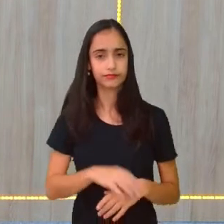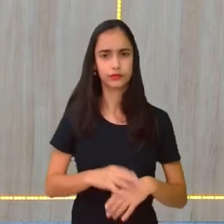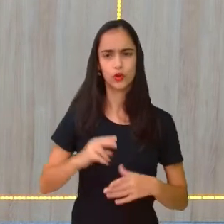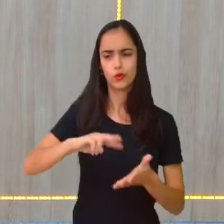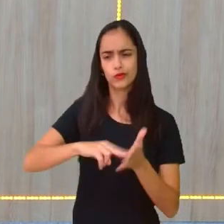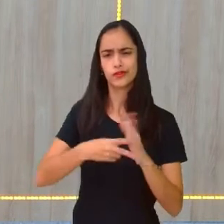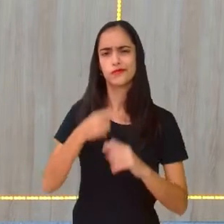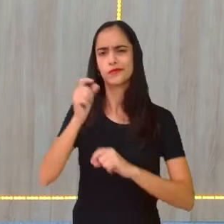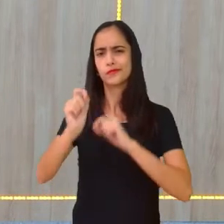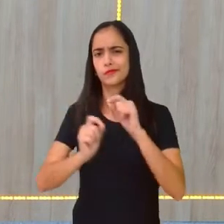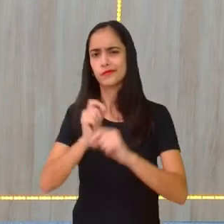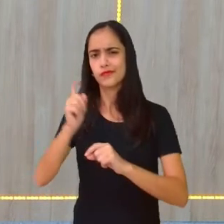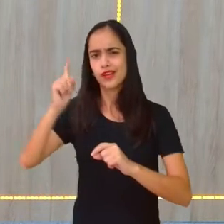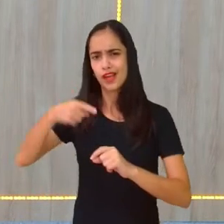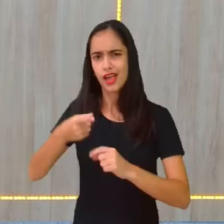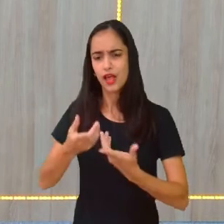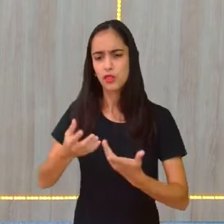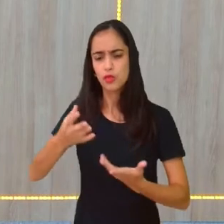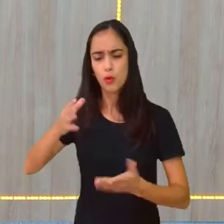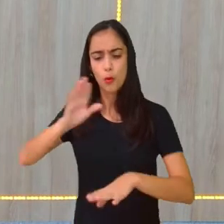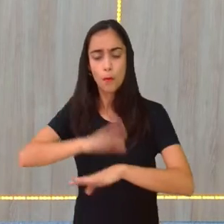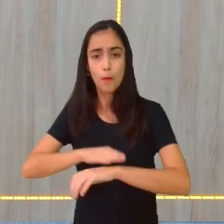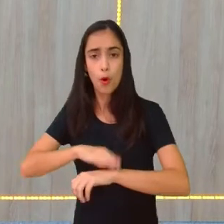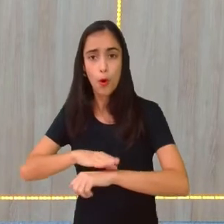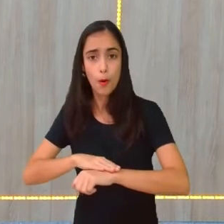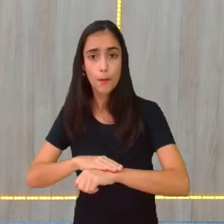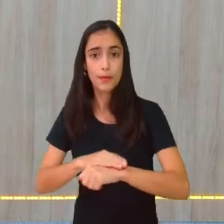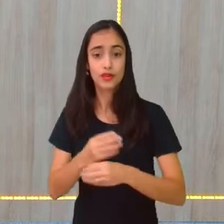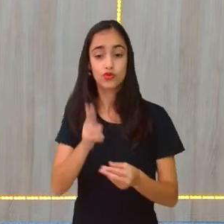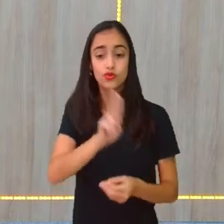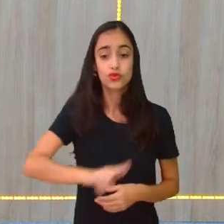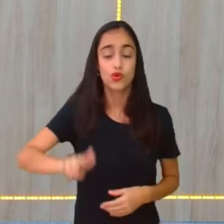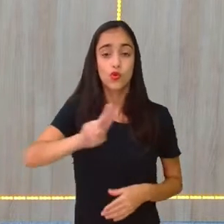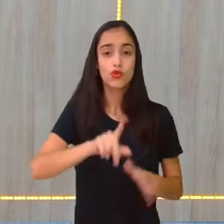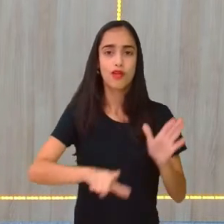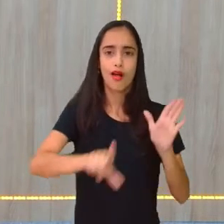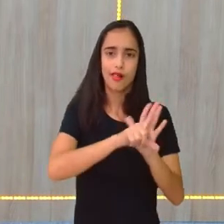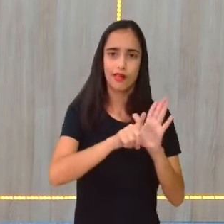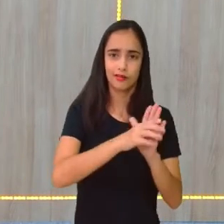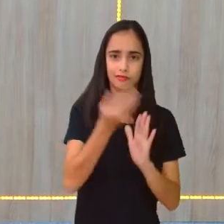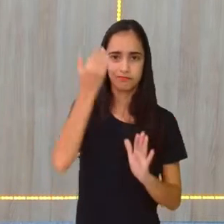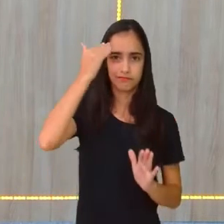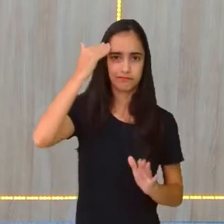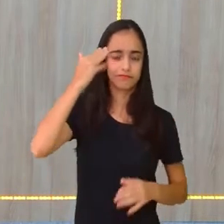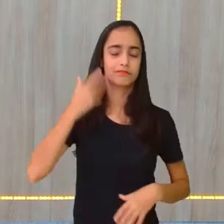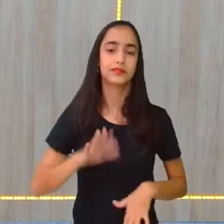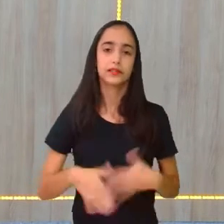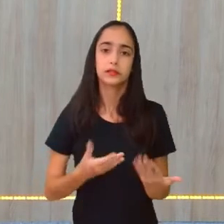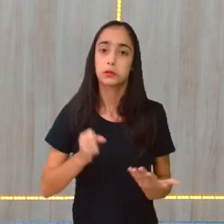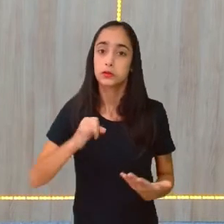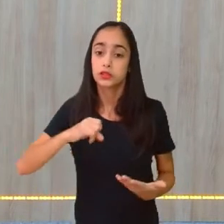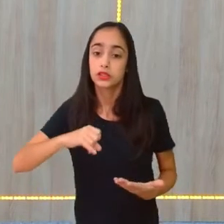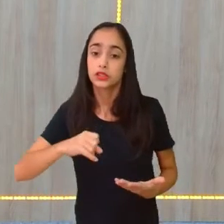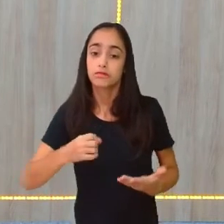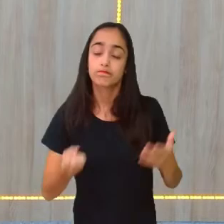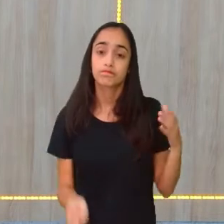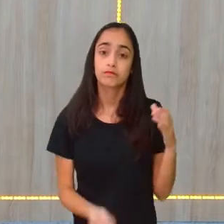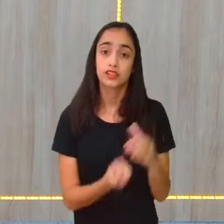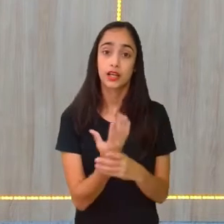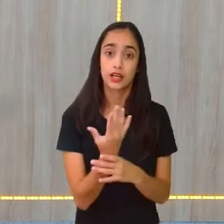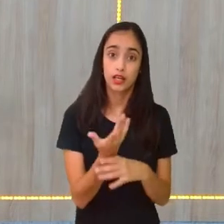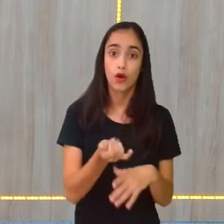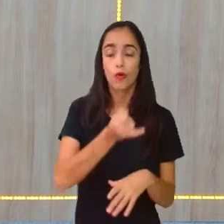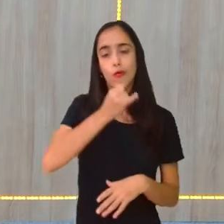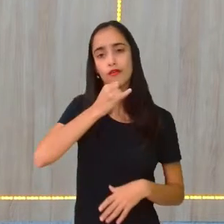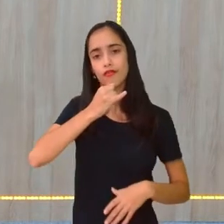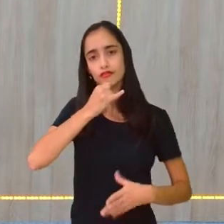certa isenção na aplicação das leis, né? Isso. Então, se criou, por exemplo, professor, uma ideia, né, de que, não sei